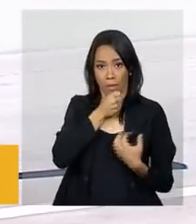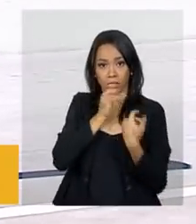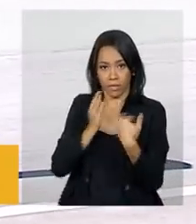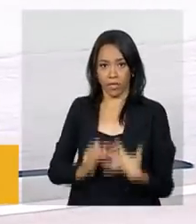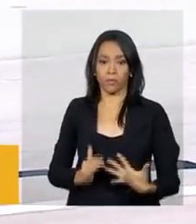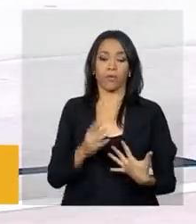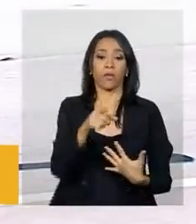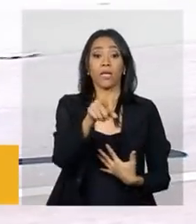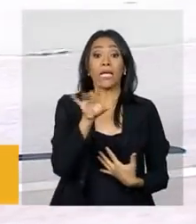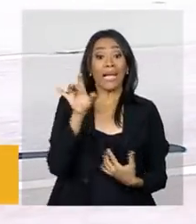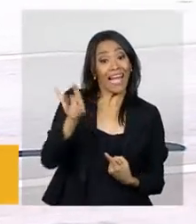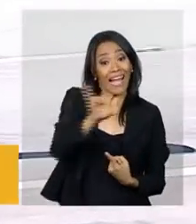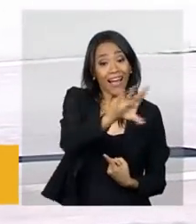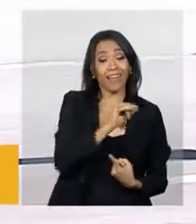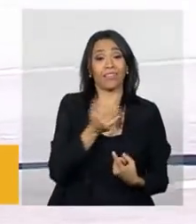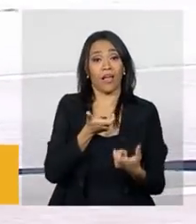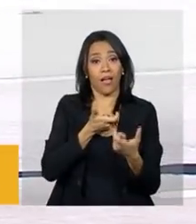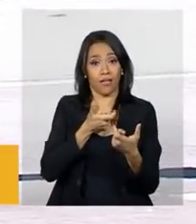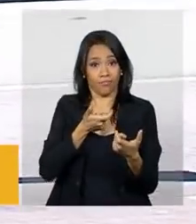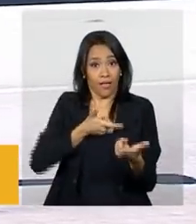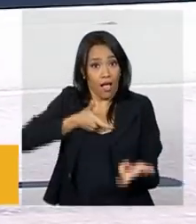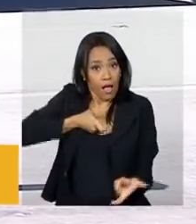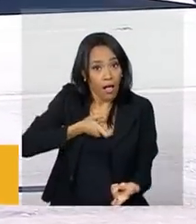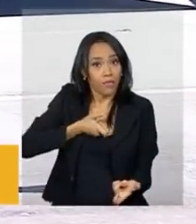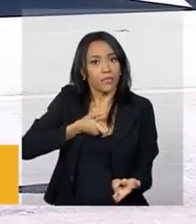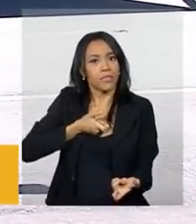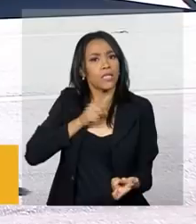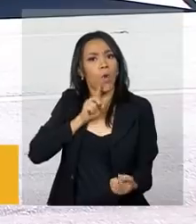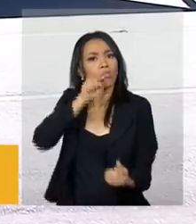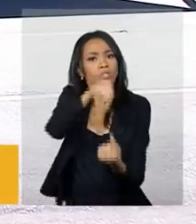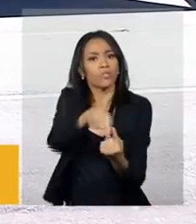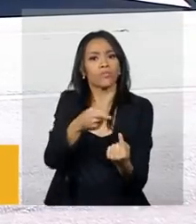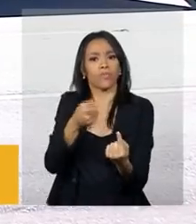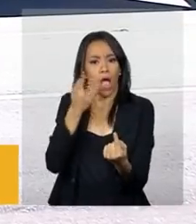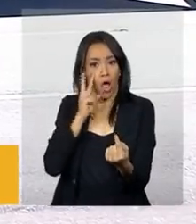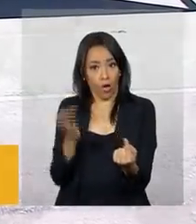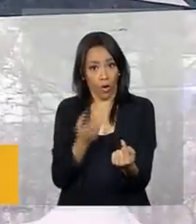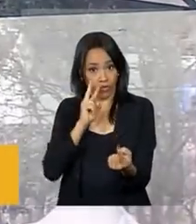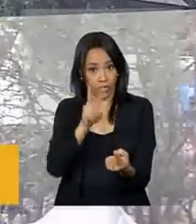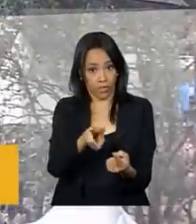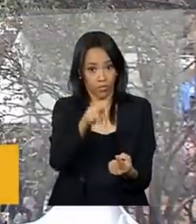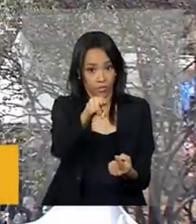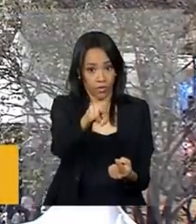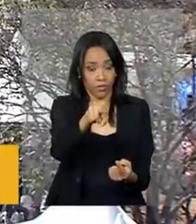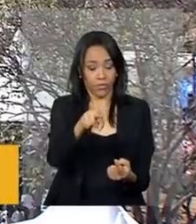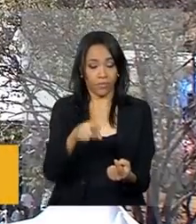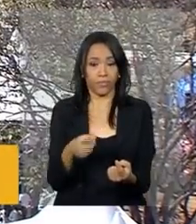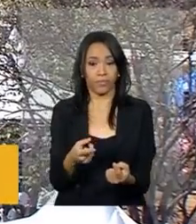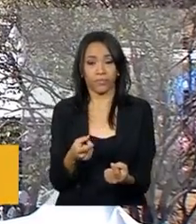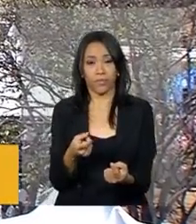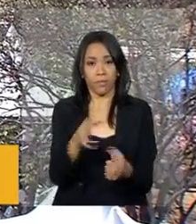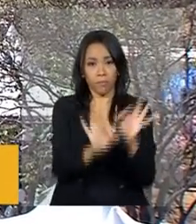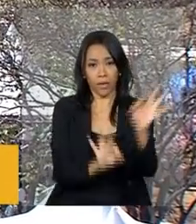uma as suas especificidades no campo de batalha. No caso que nós estamos vendo agora, a artilharia, ela prepara o campo de batalha,